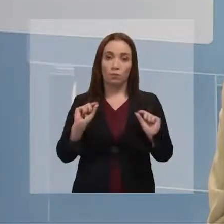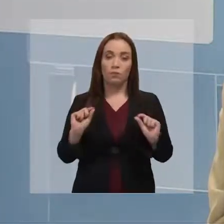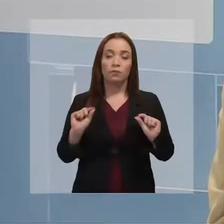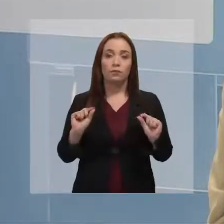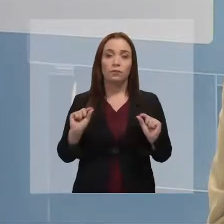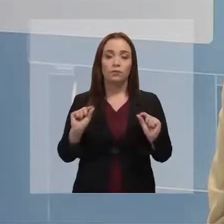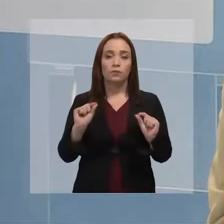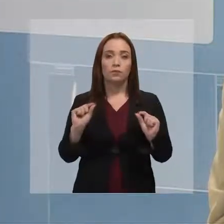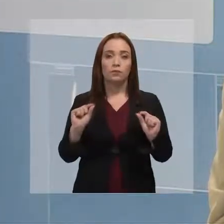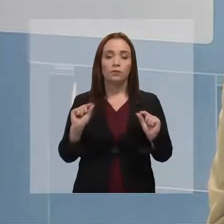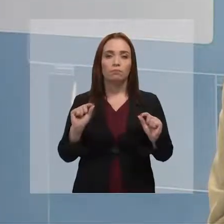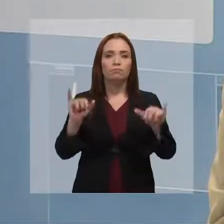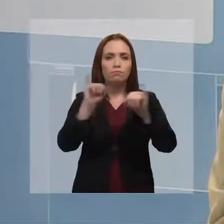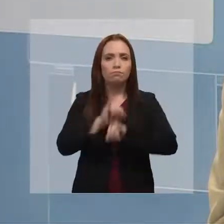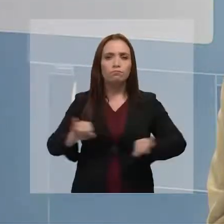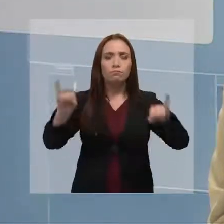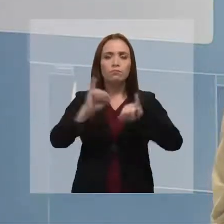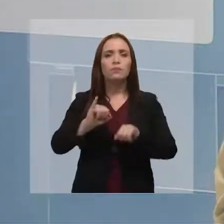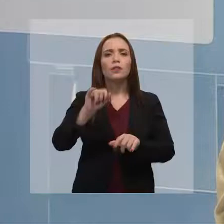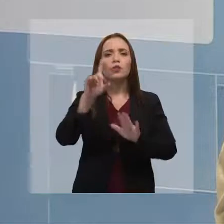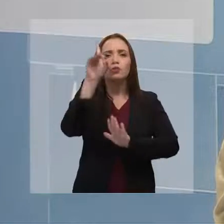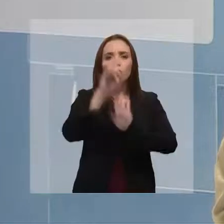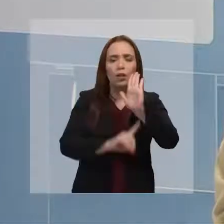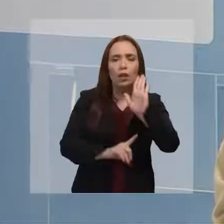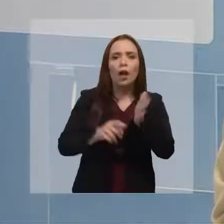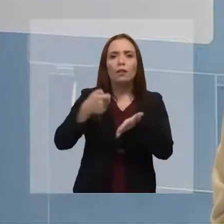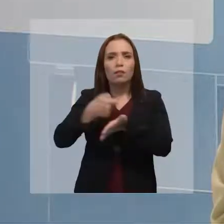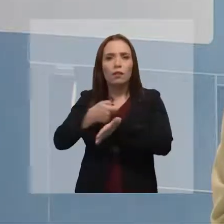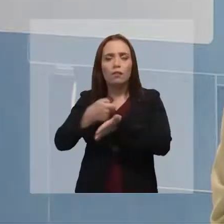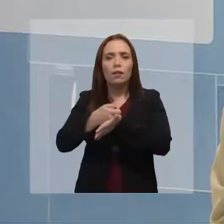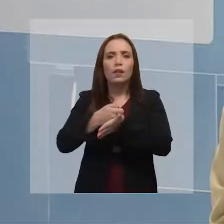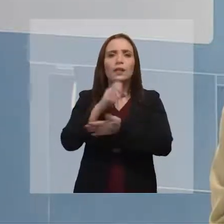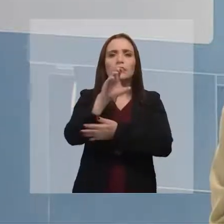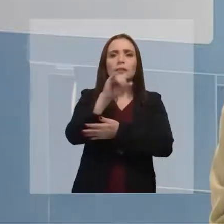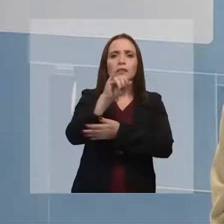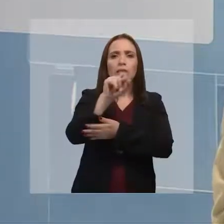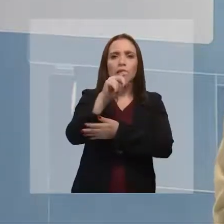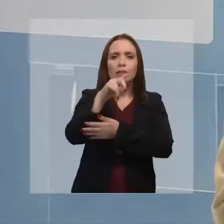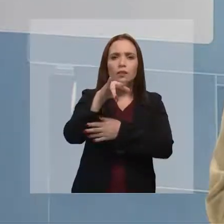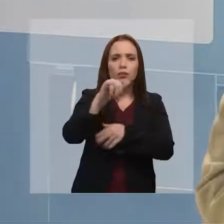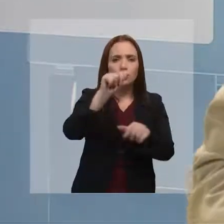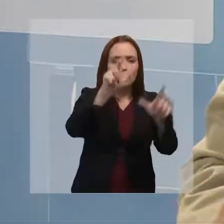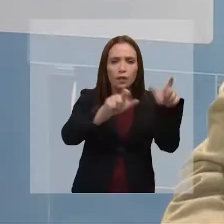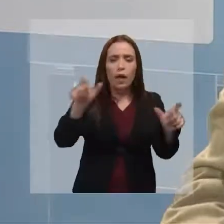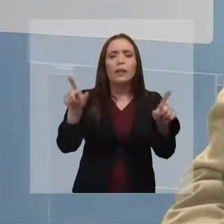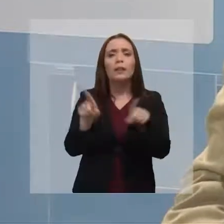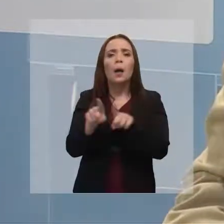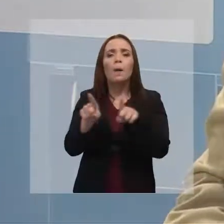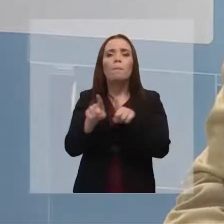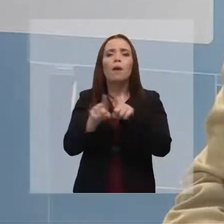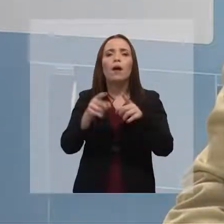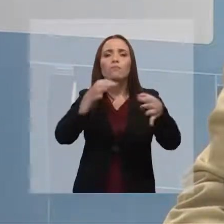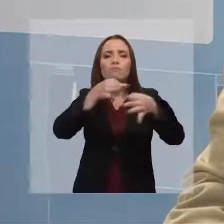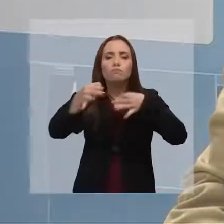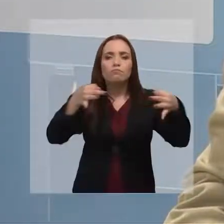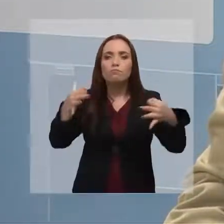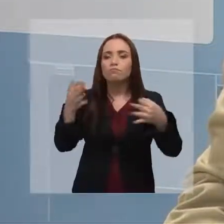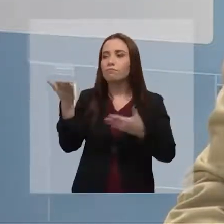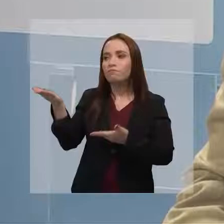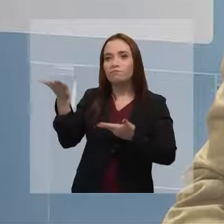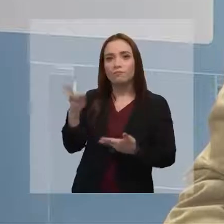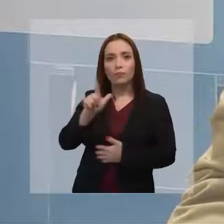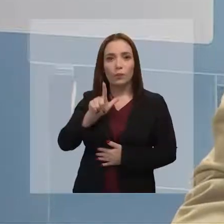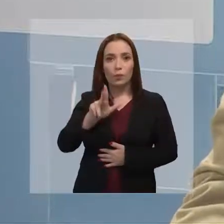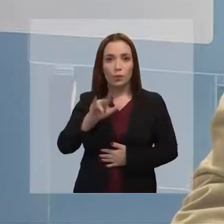a construção da cidadania, direitos e deveres. Traz também sempre análise do consultor